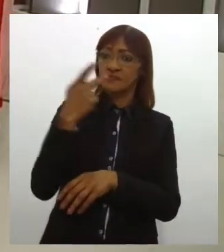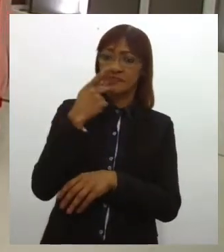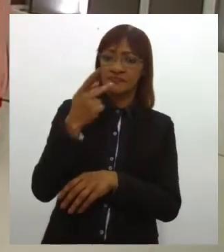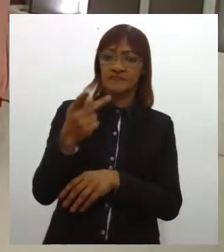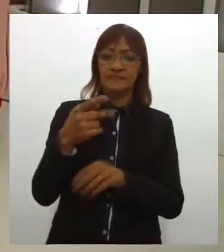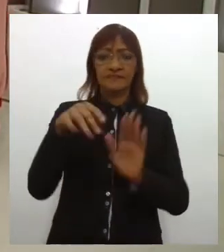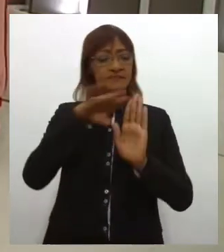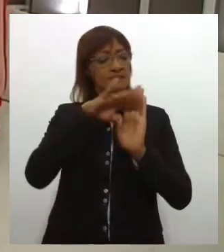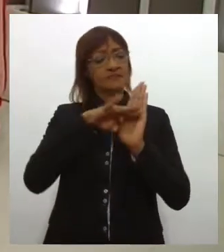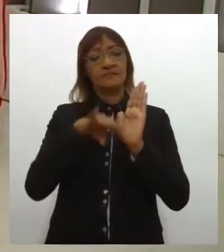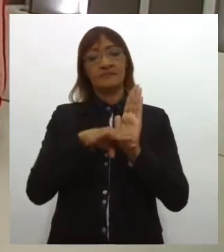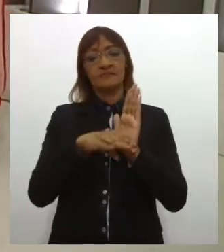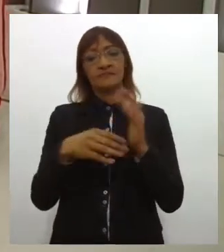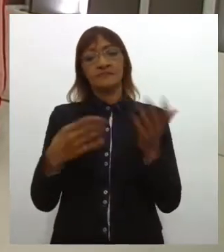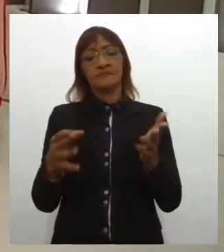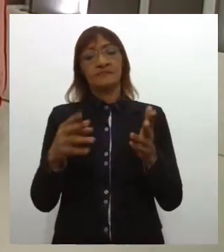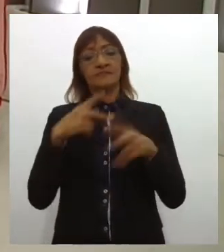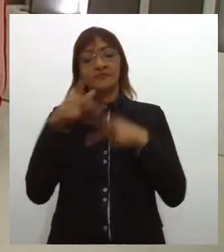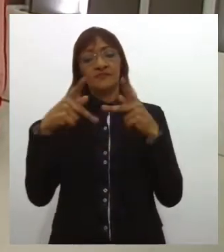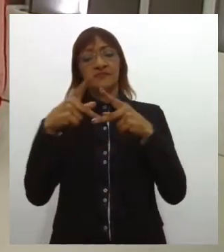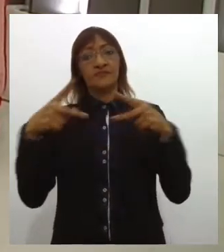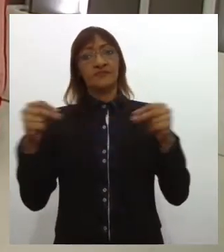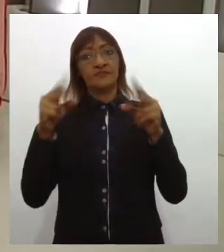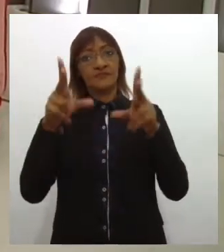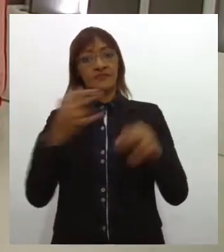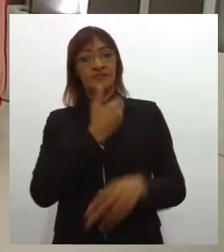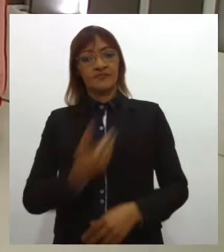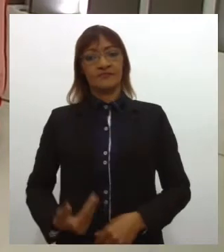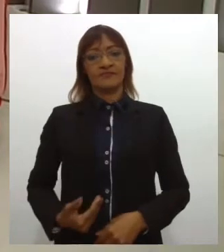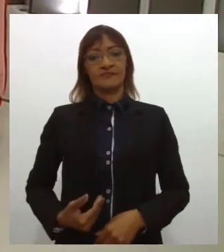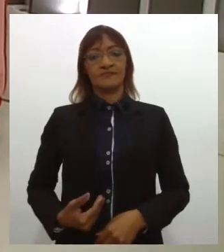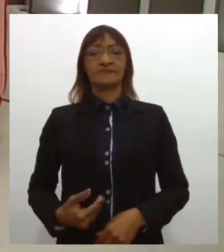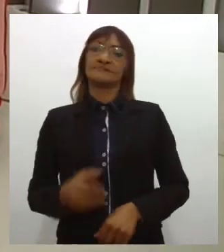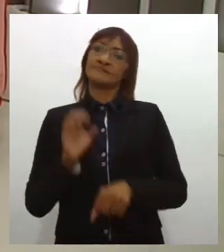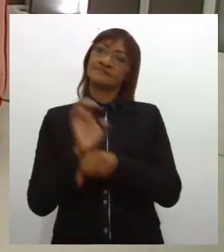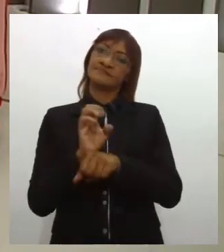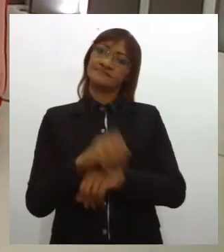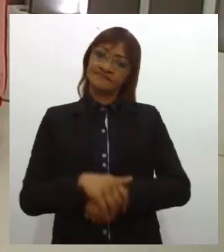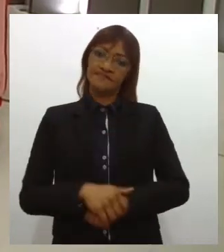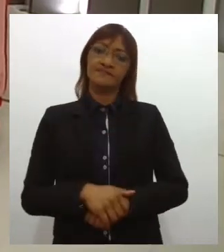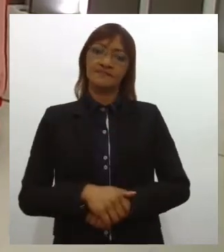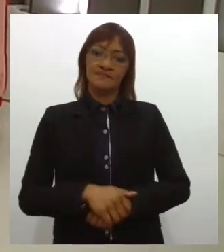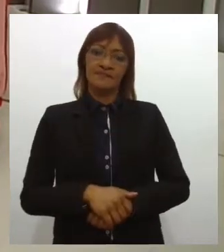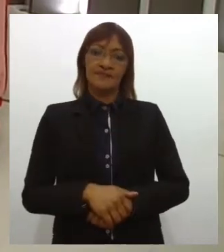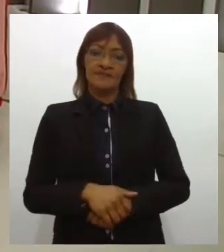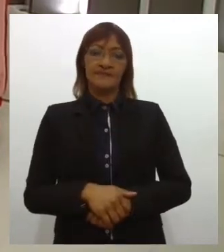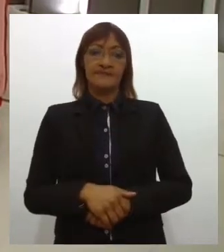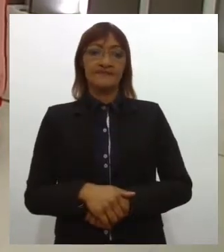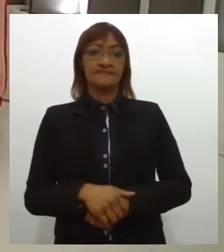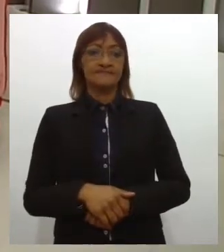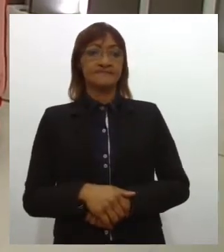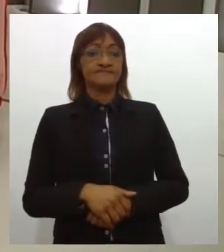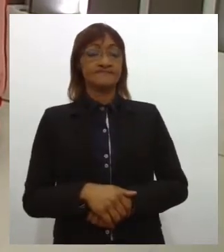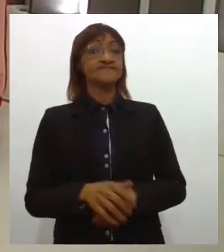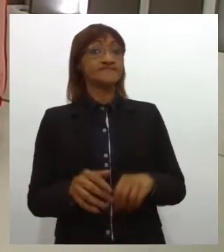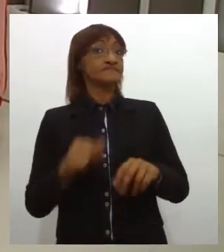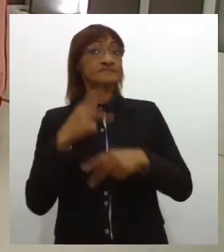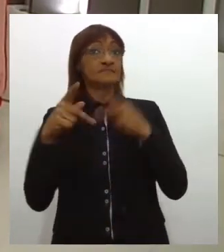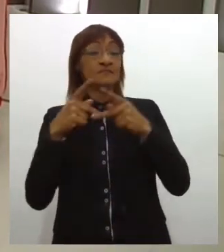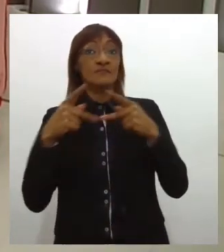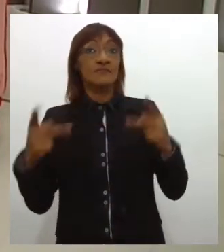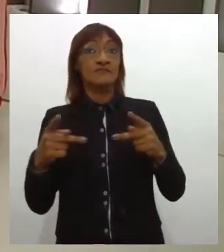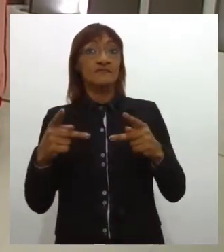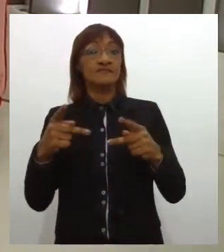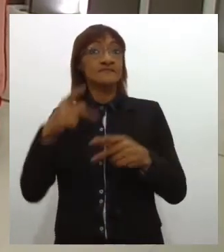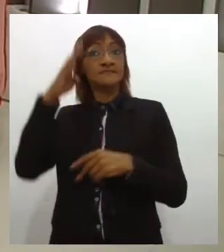de desenvolvimento é um presente para o governo do Estado. Ele é um presente único, porque não